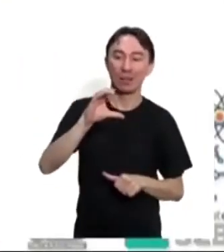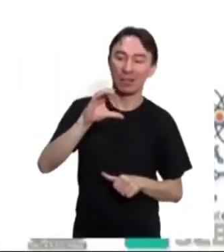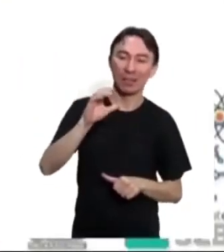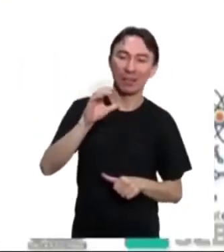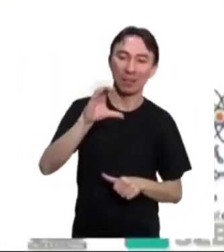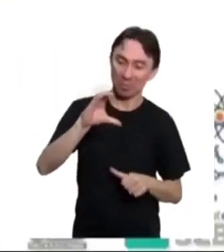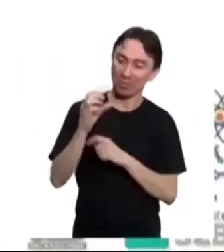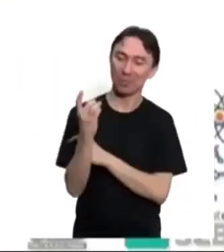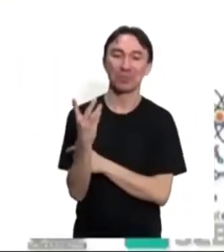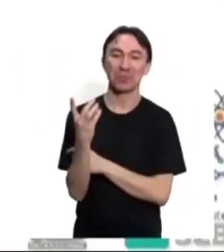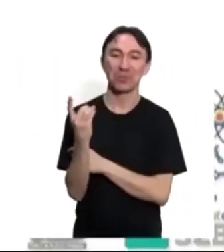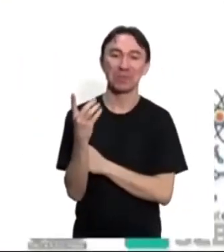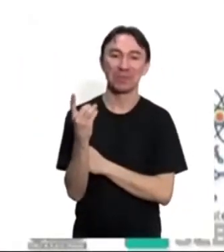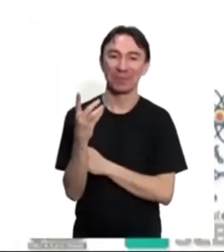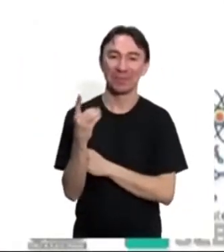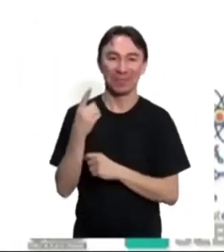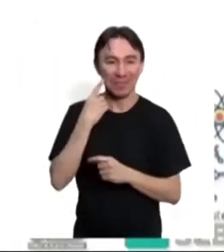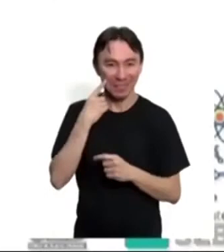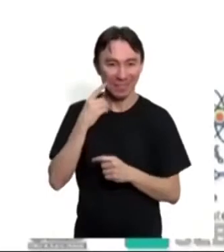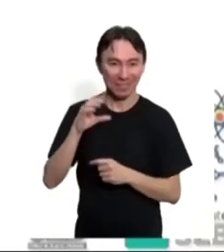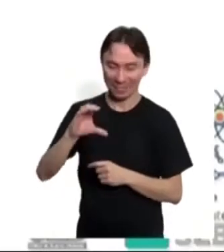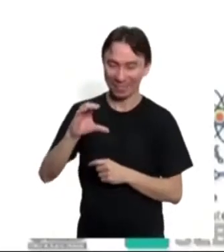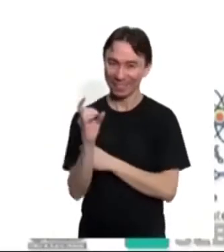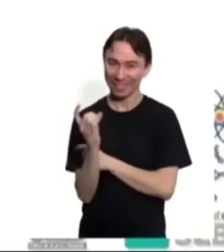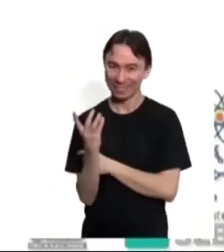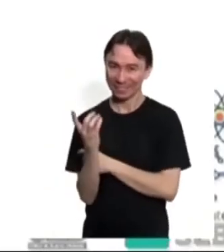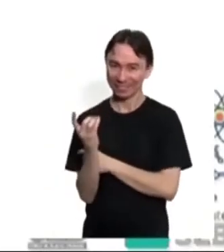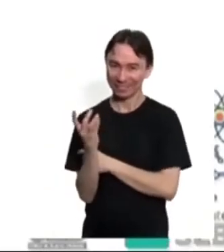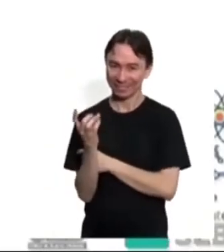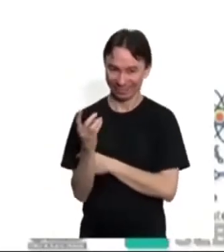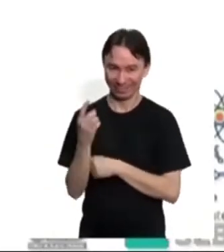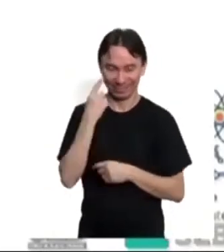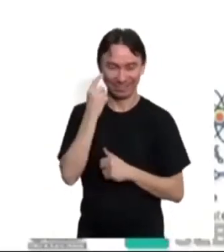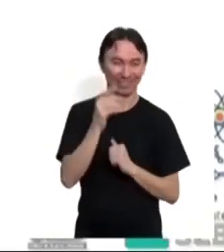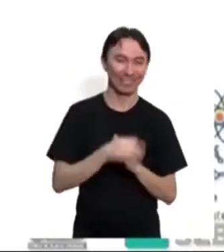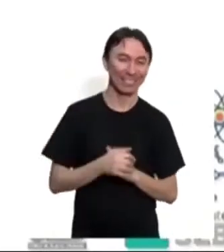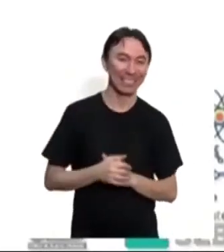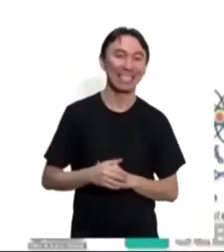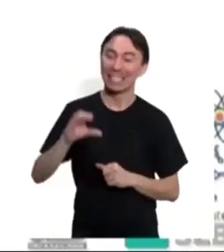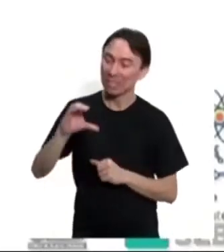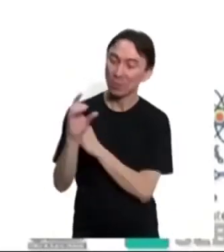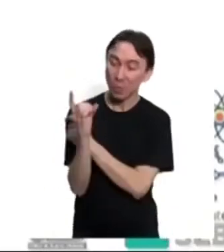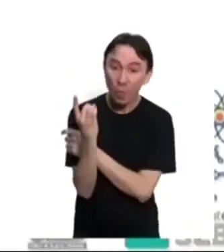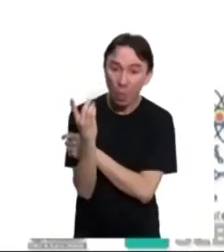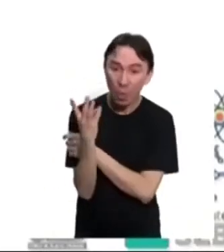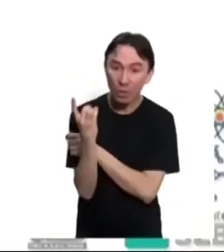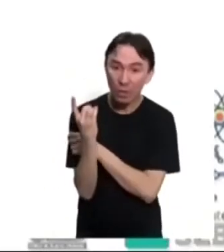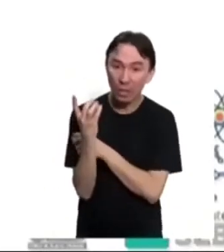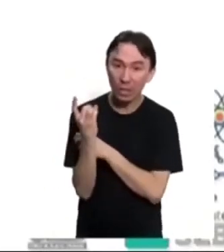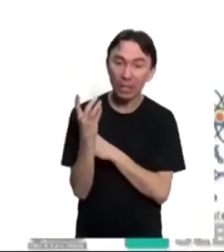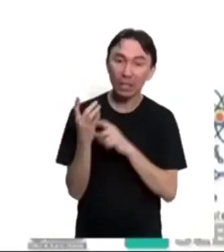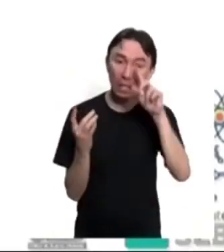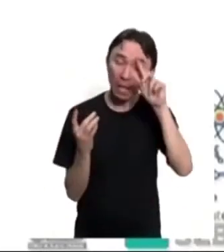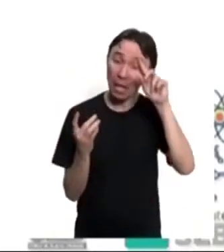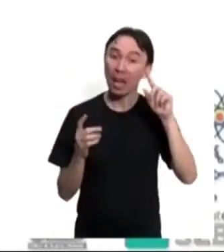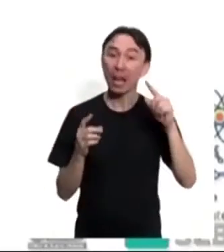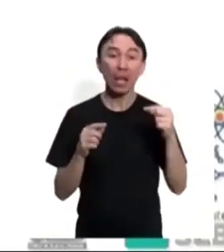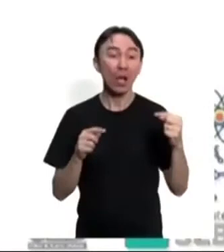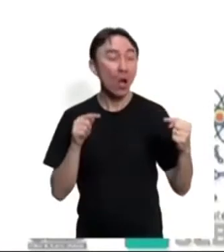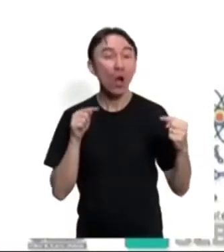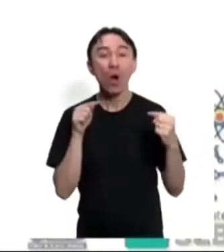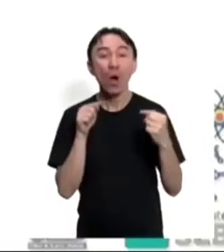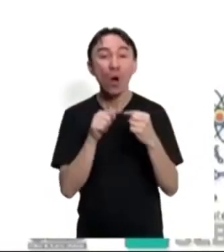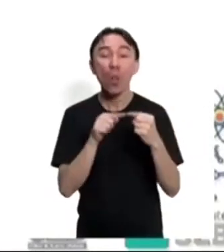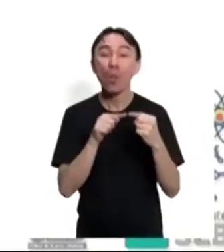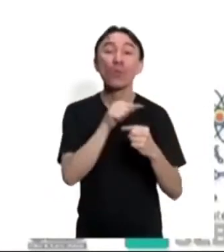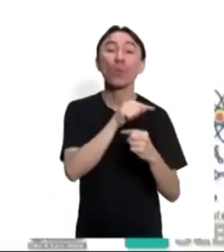vê, então, a formação do carbono 14. Esse carbono 14, ele combina com o oxigênio